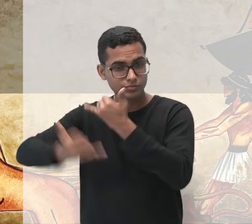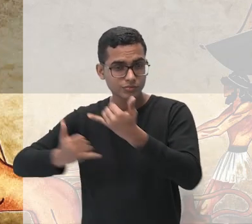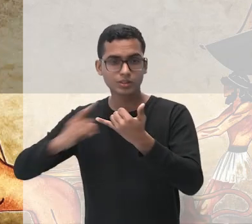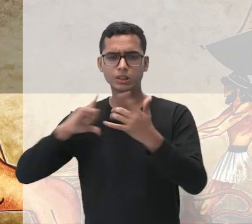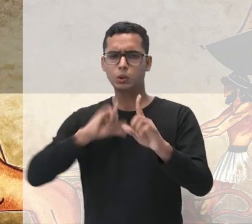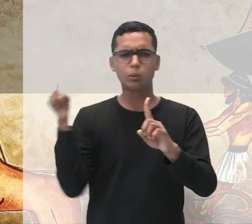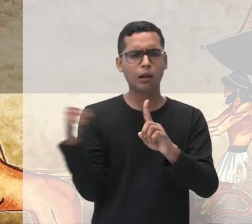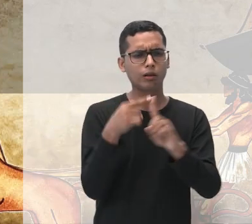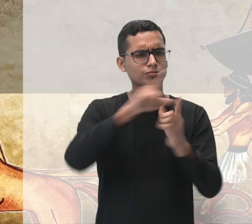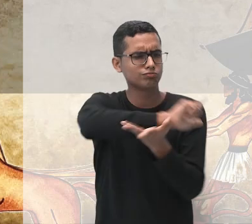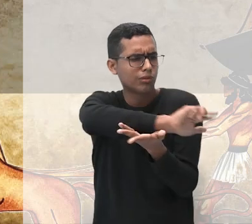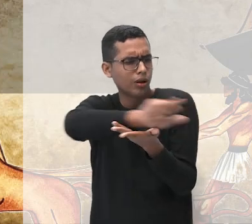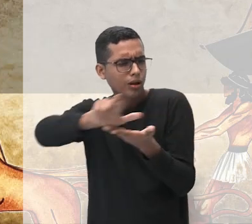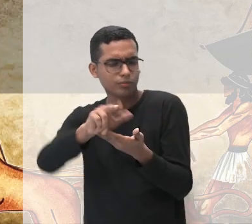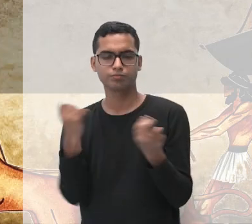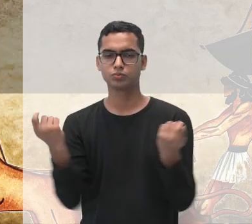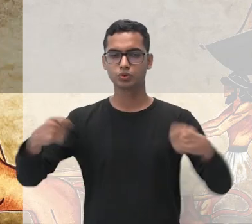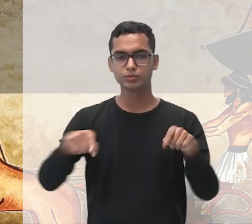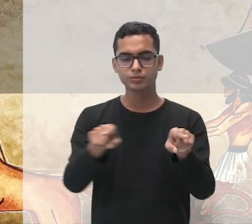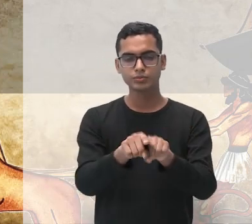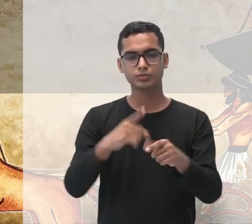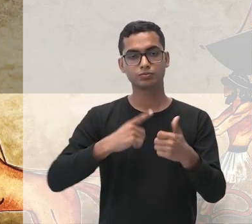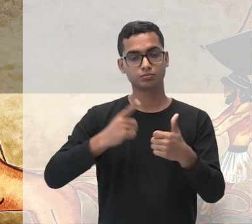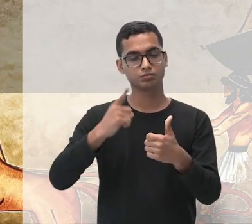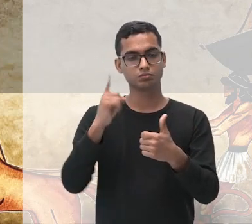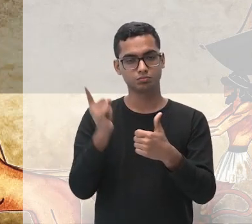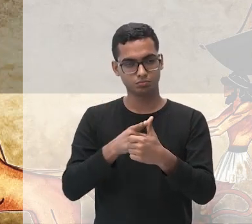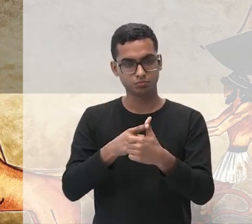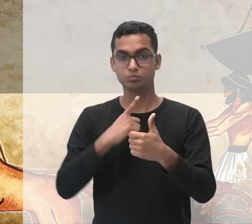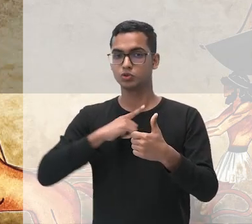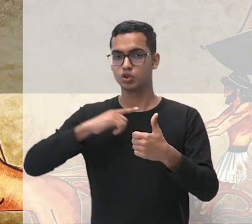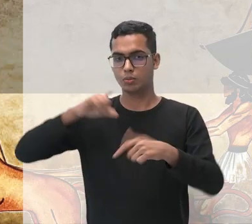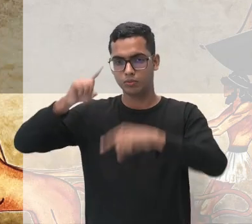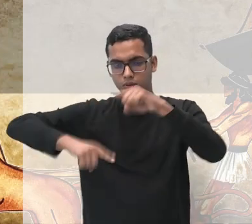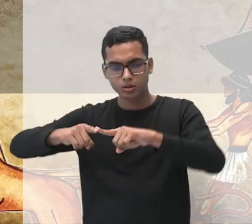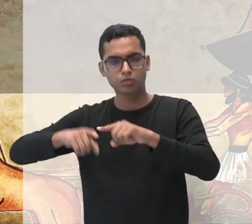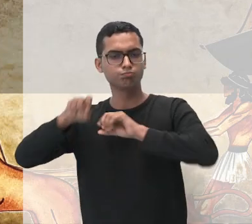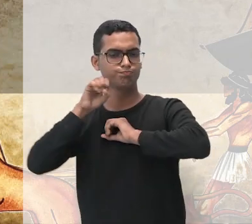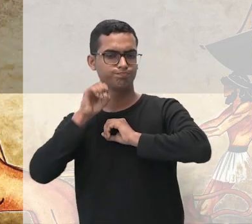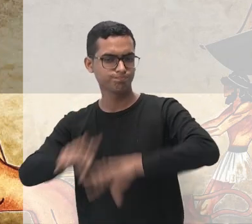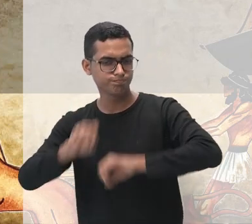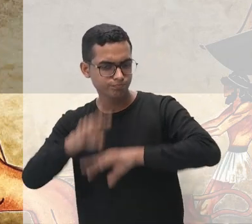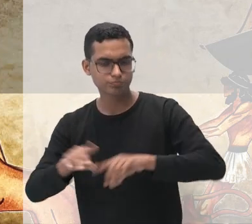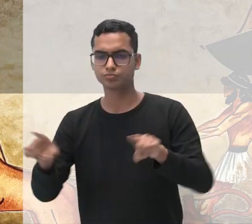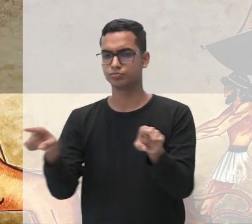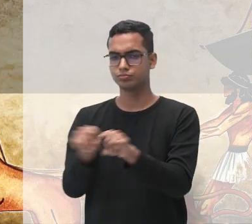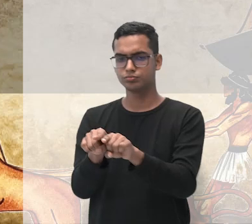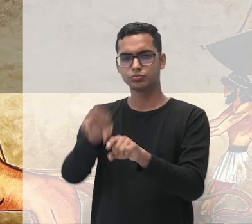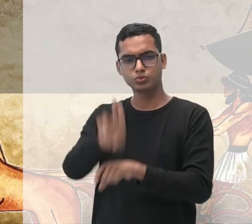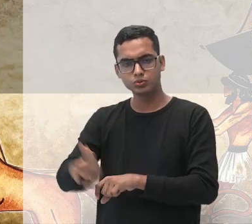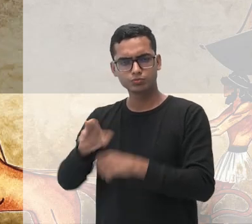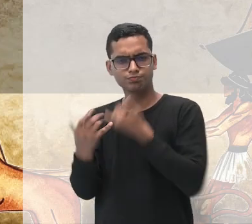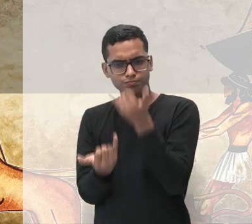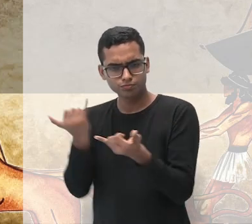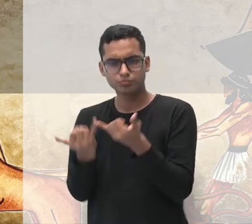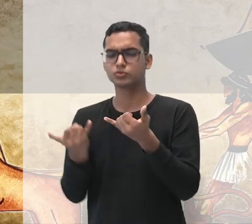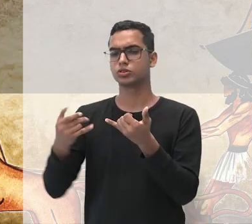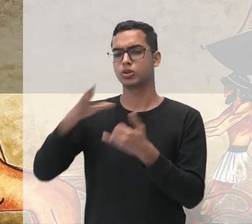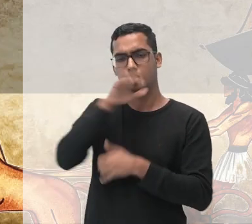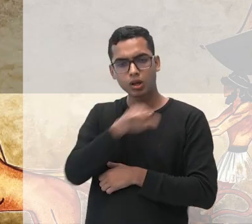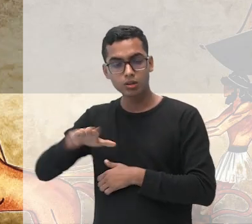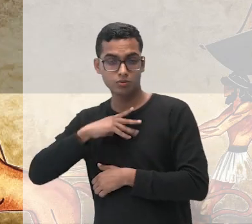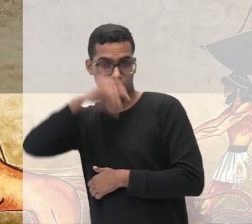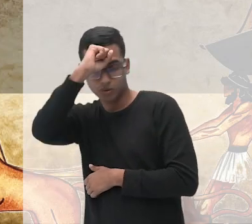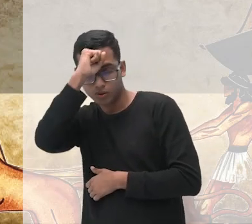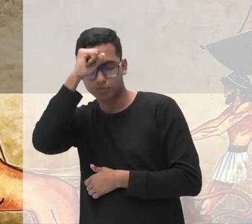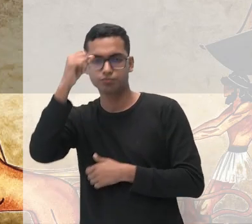várias funções. Ele pode ser um instrumento educativo, como eu falei para vocês, através de muitos jogos as crianças